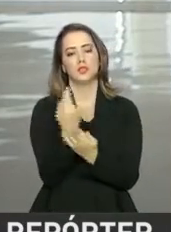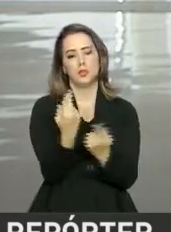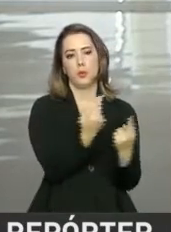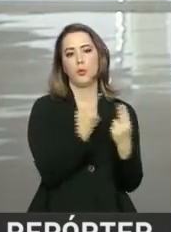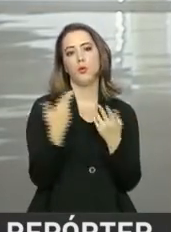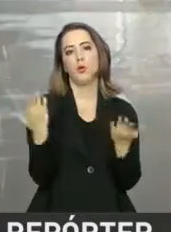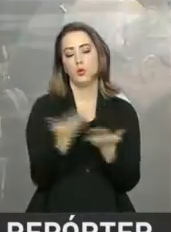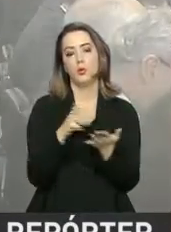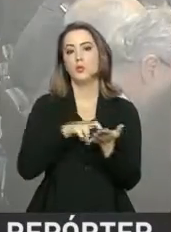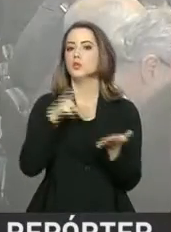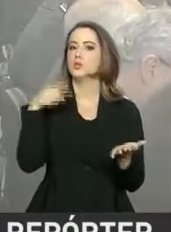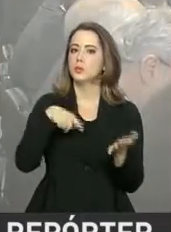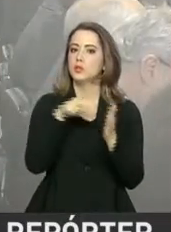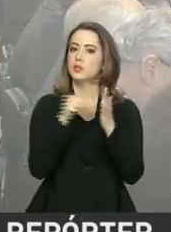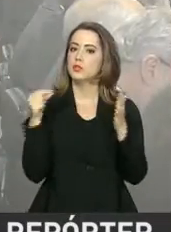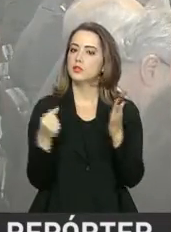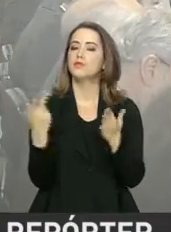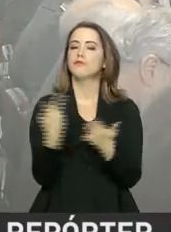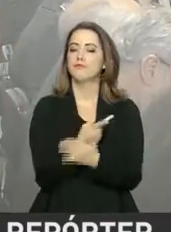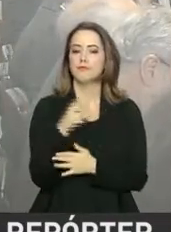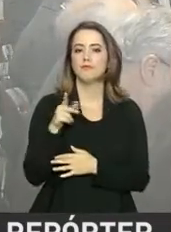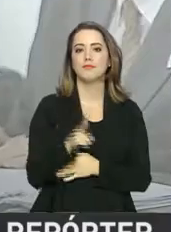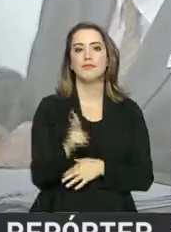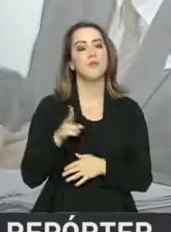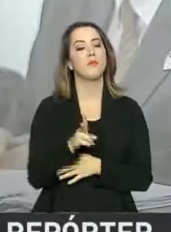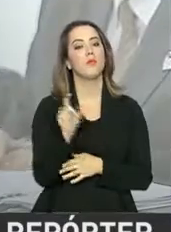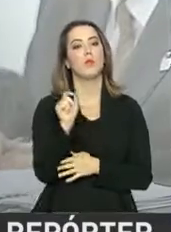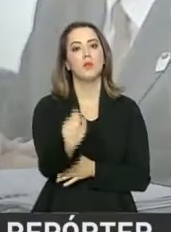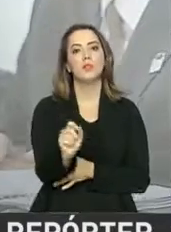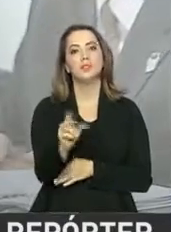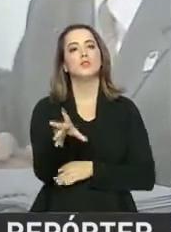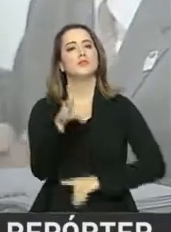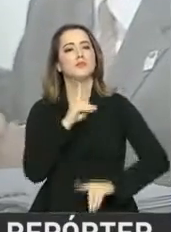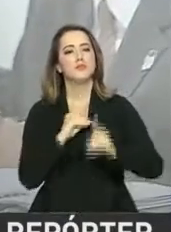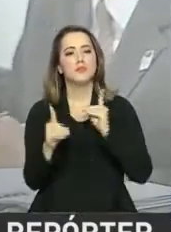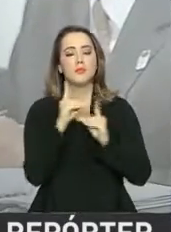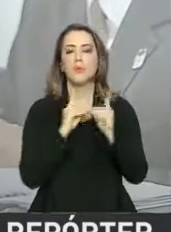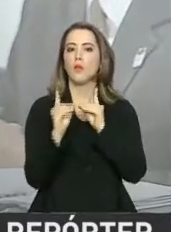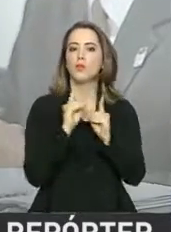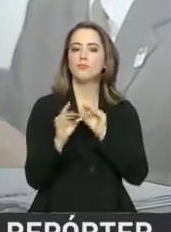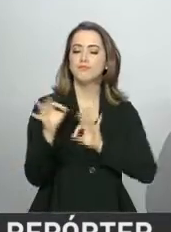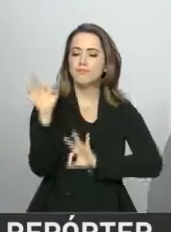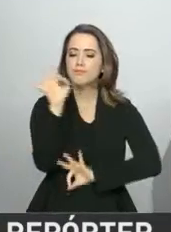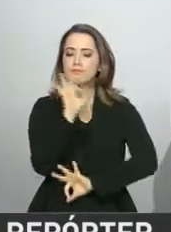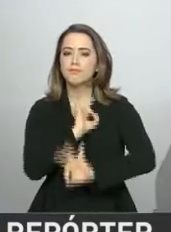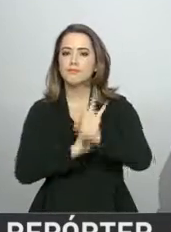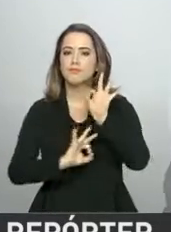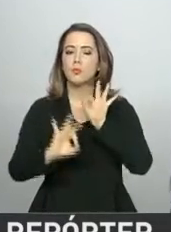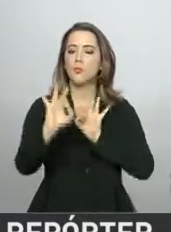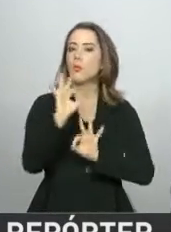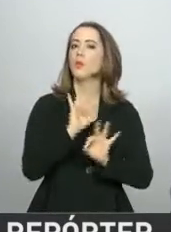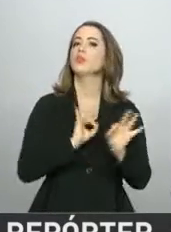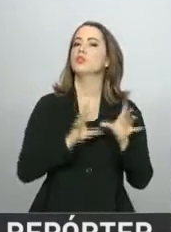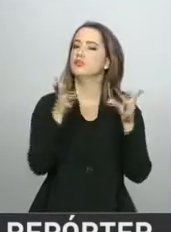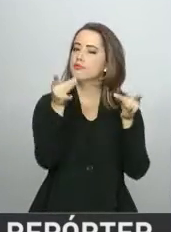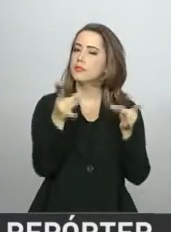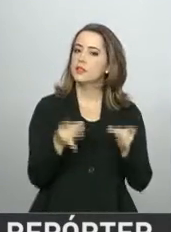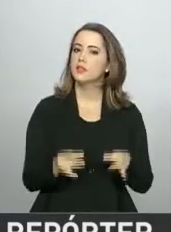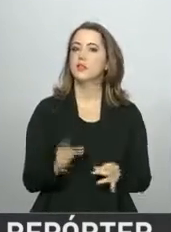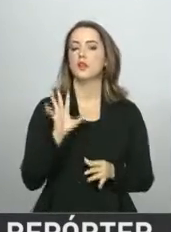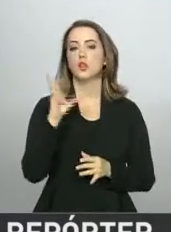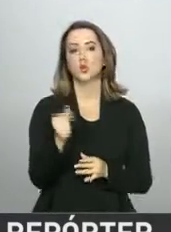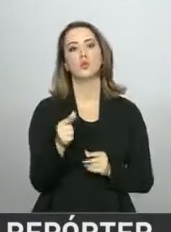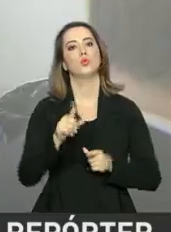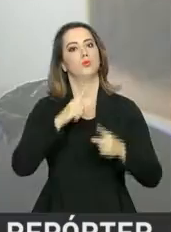aqui no Palácio do Planalto vão se intensificar justamente para a discussão dos detalhes finais, dos preparativos finais para os